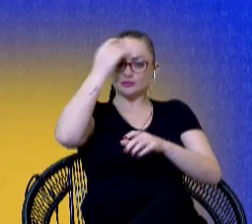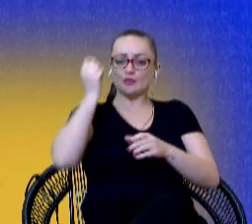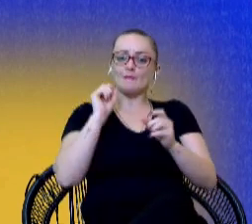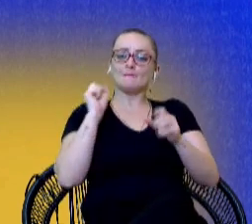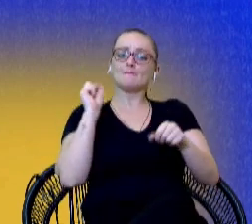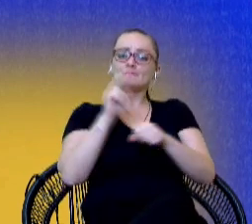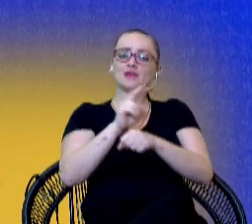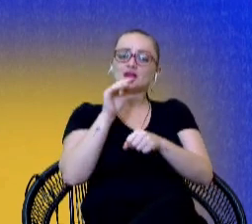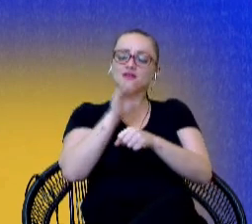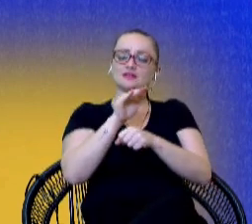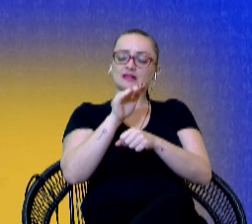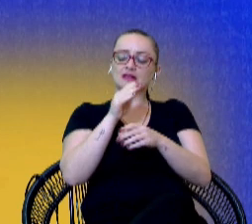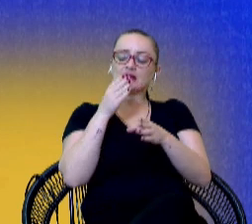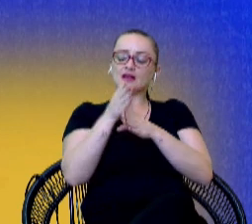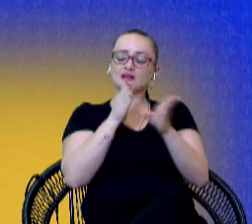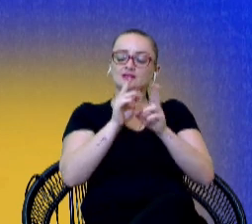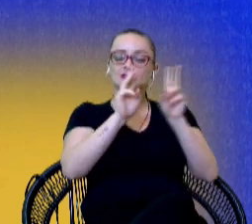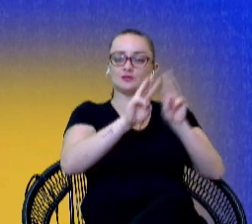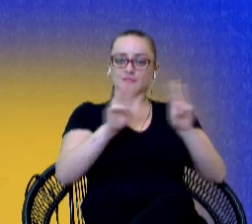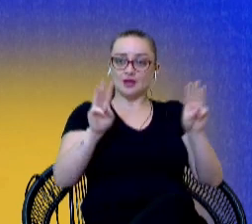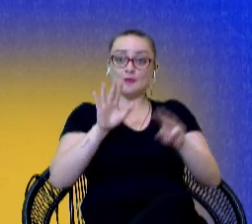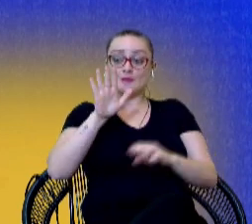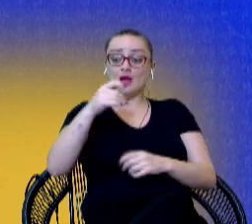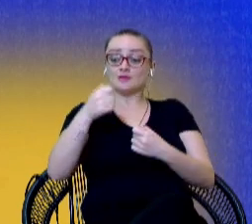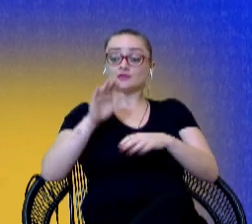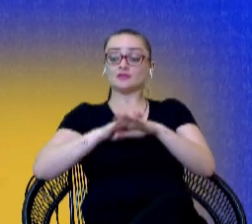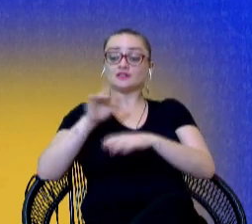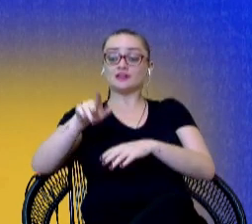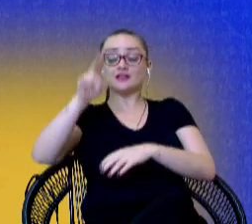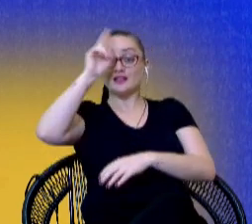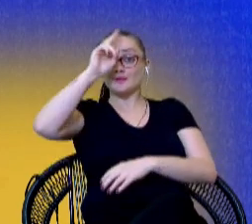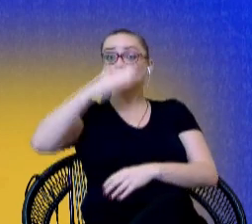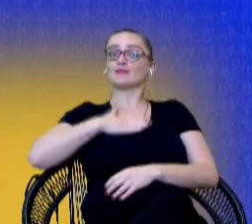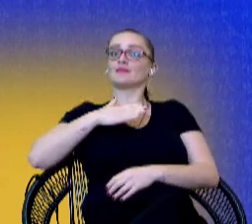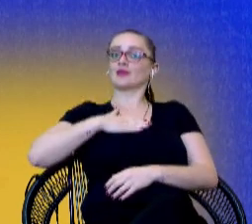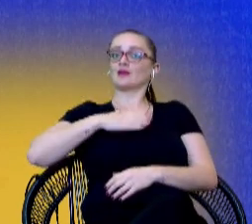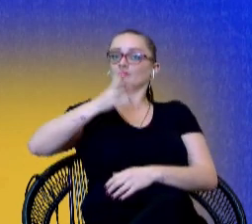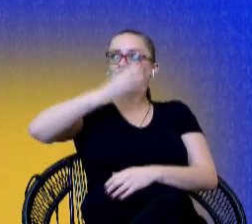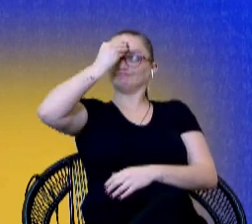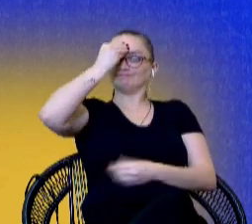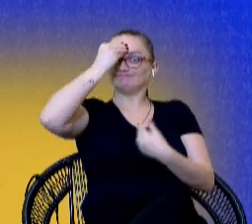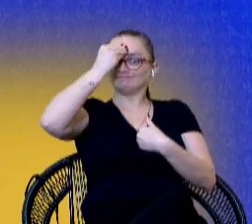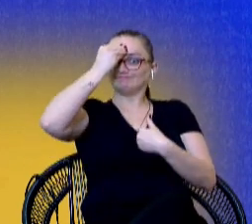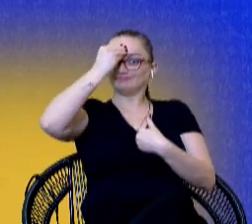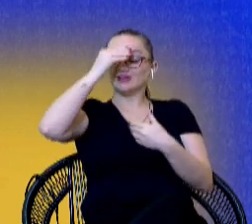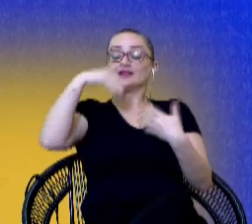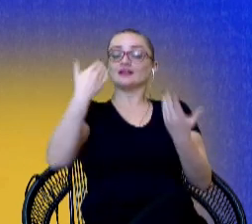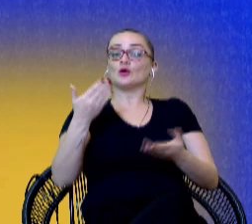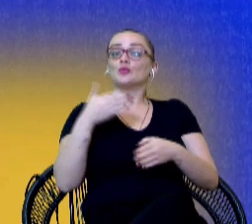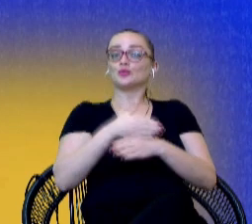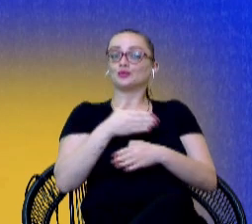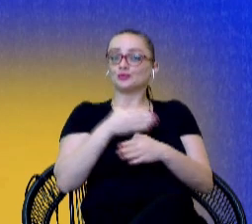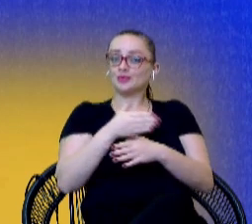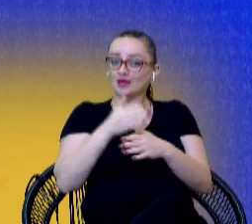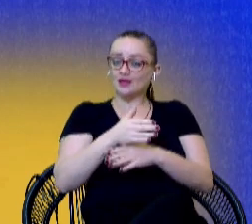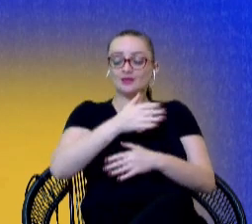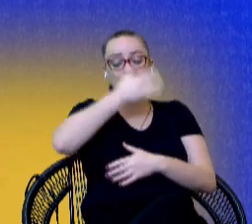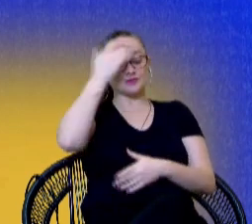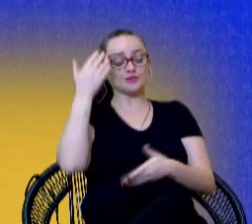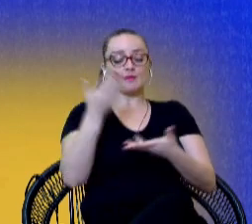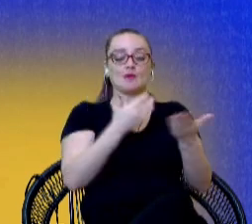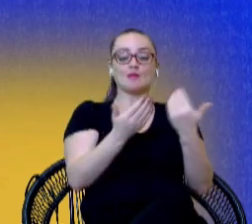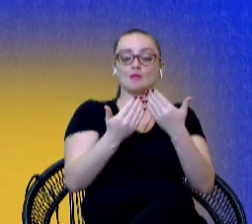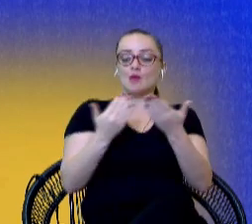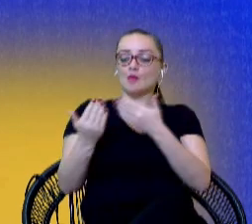site, mas eu também preciso fazer com que as pessoas lembrem de mim, entendeu? Então o engajamento, fazendo com que as pessoas conversem